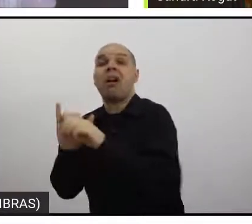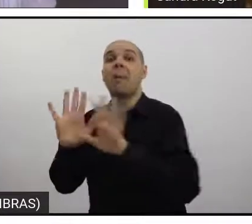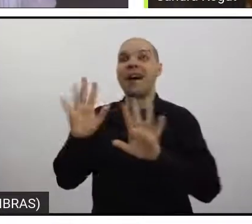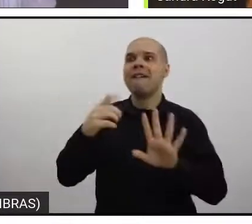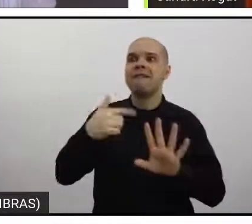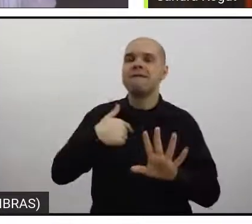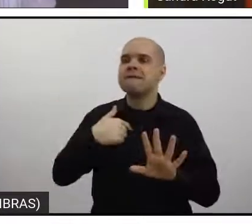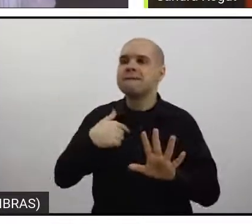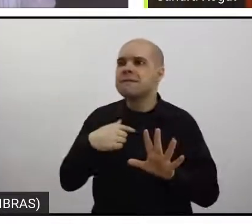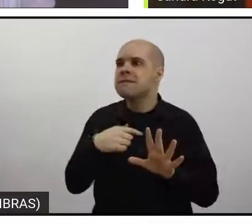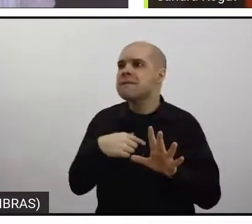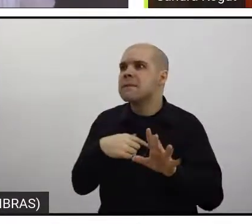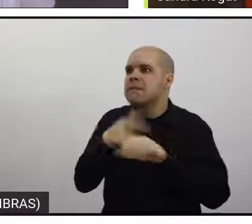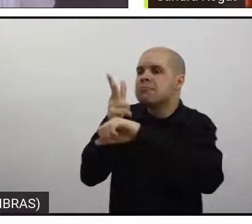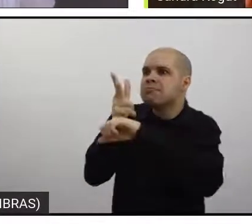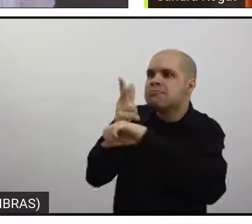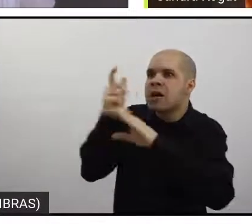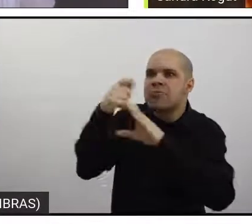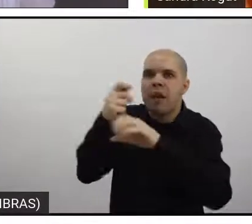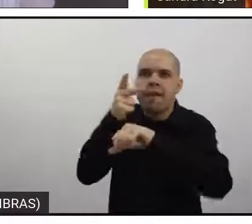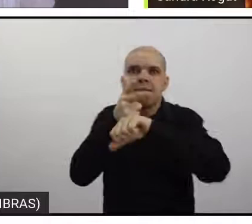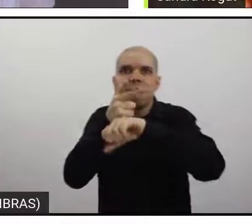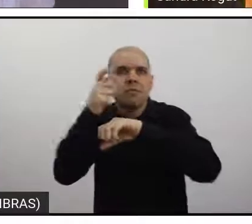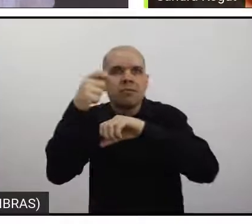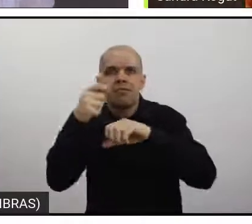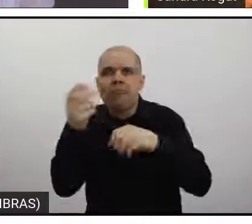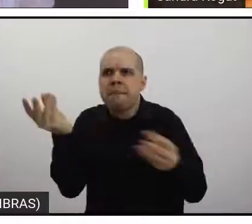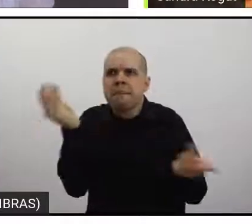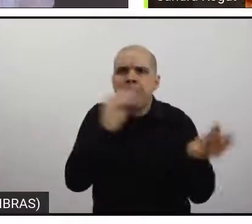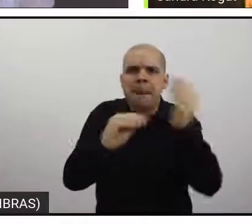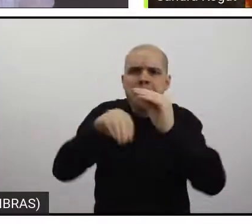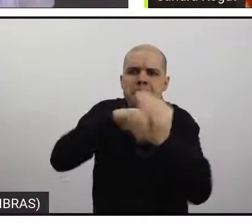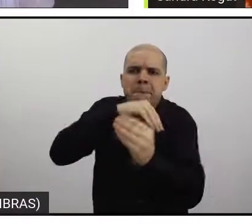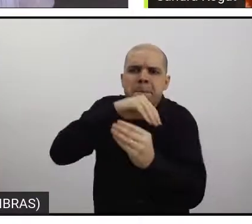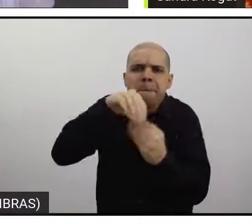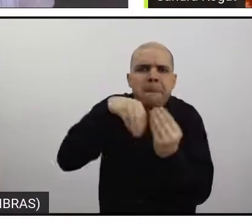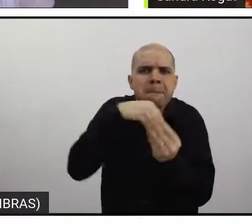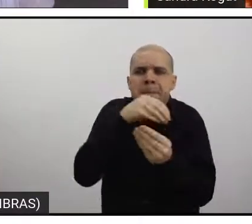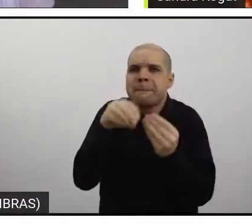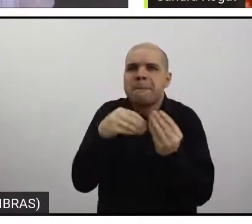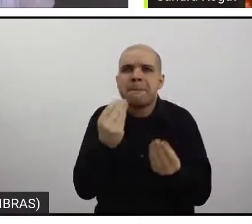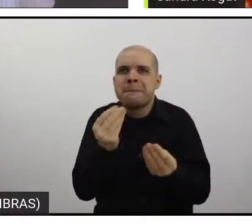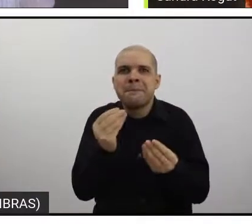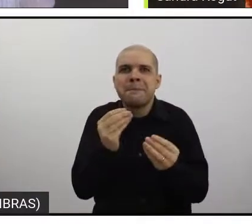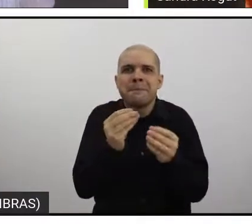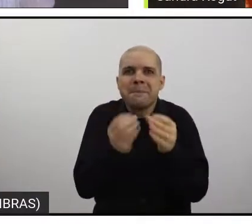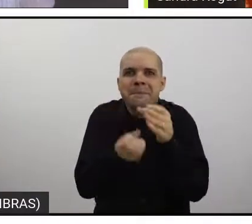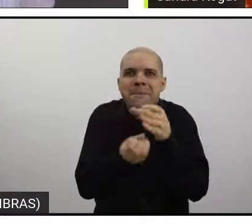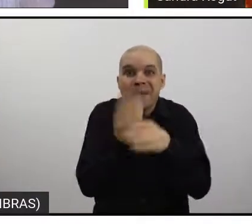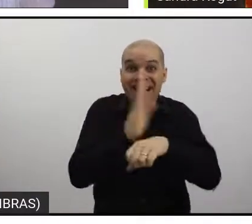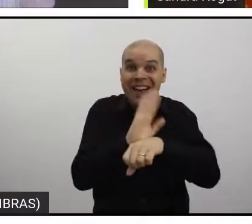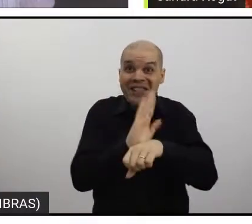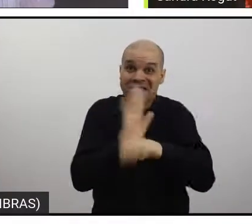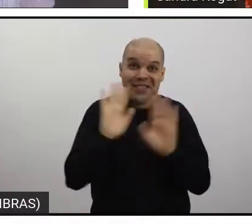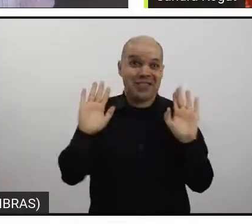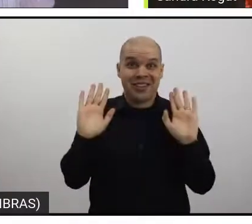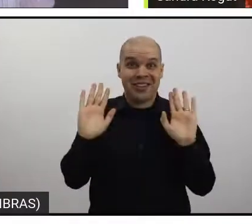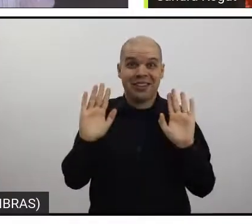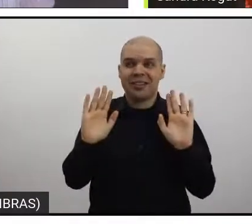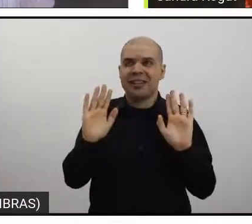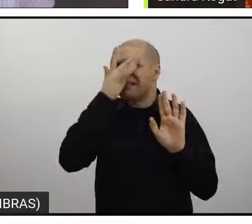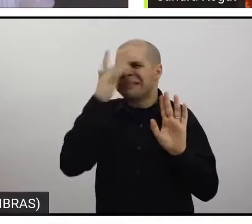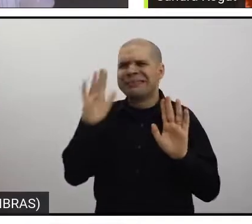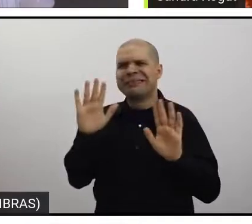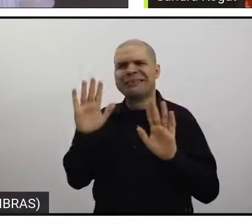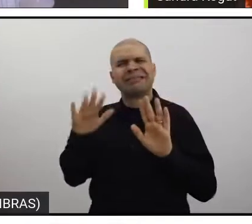misturado, eu pegava coisa da publicidade, da televisão, misturava muita coisa, e isso era muito... Ninguém conseguia me